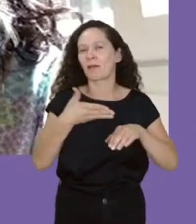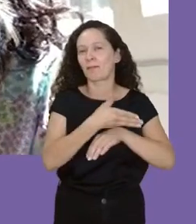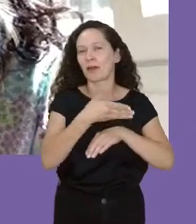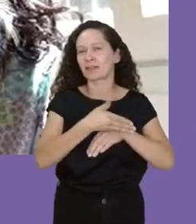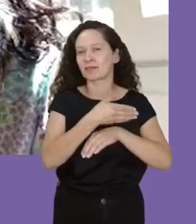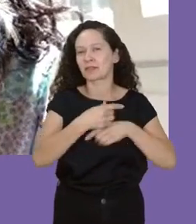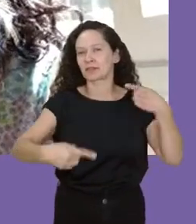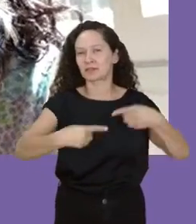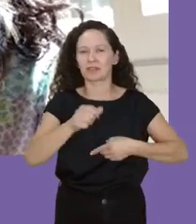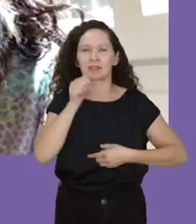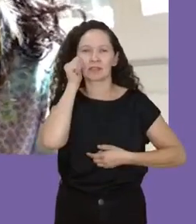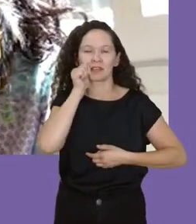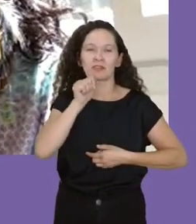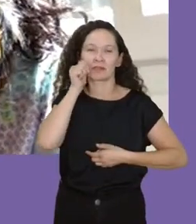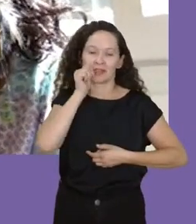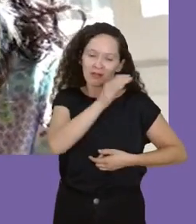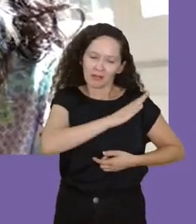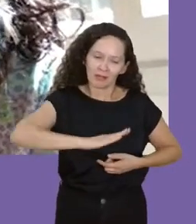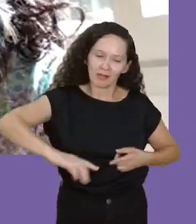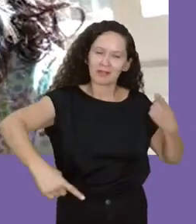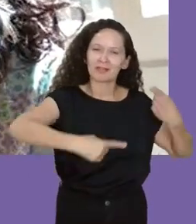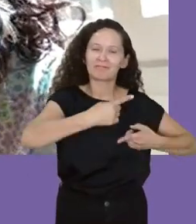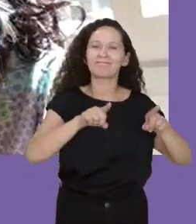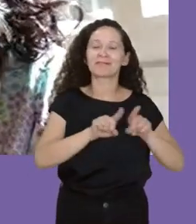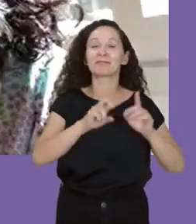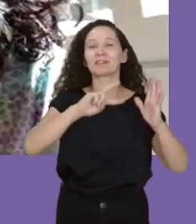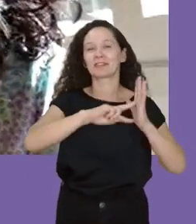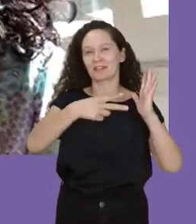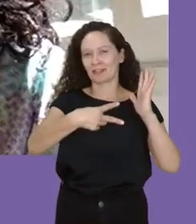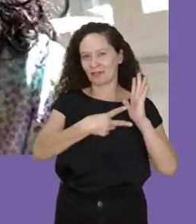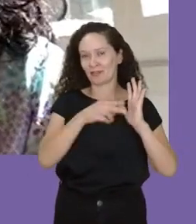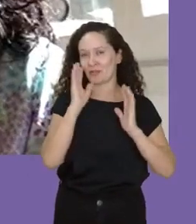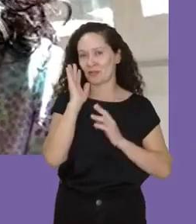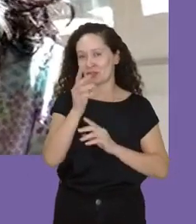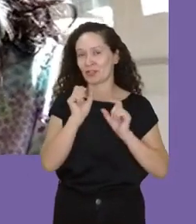participação política das mulheres também significou